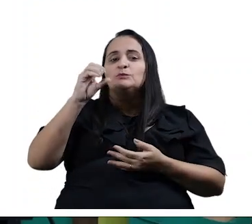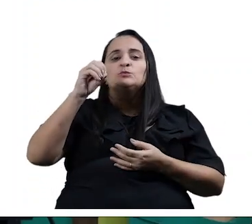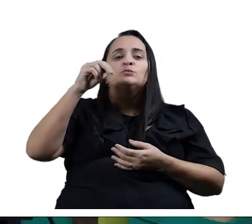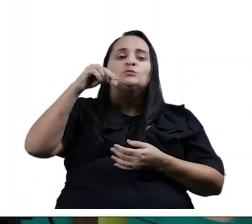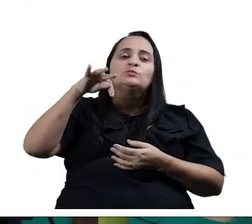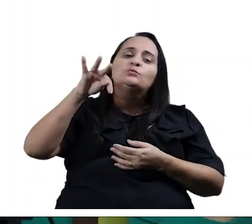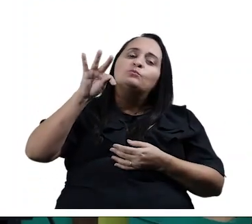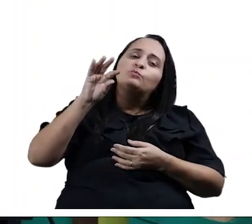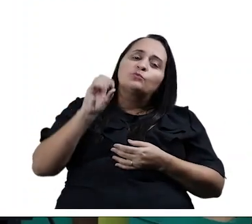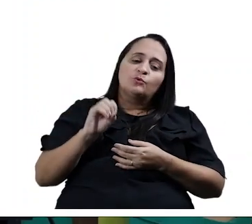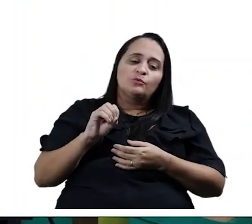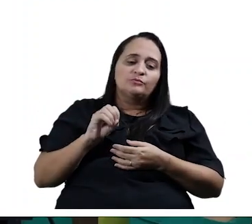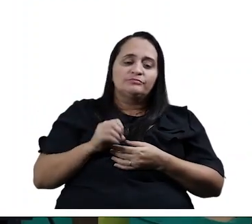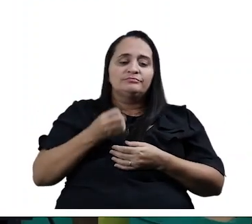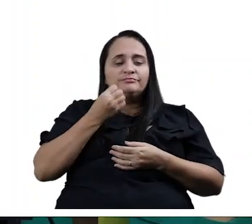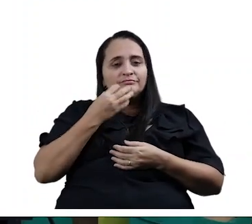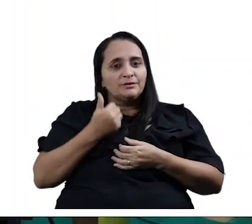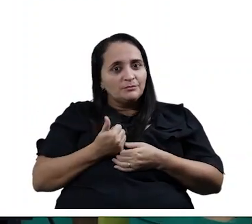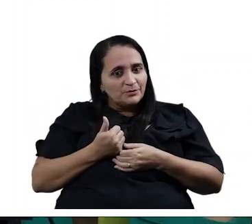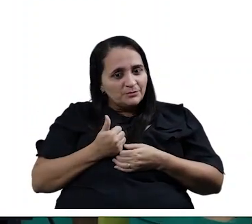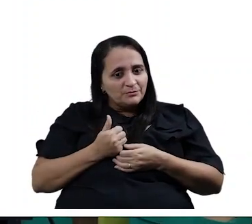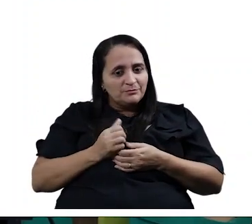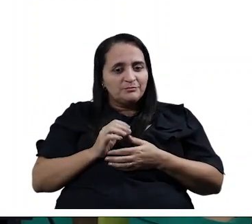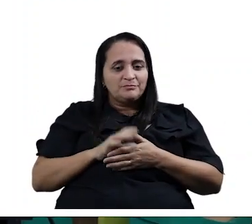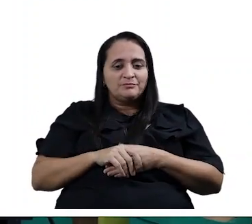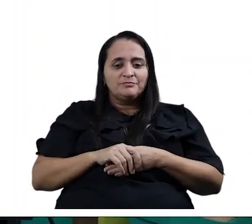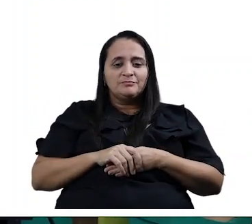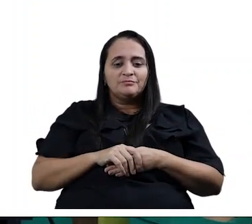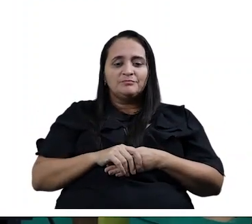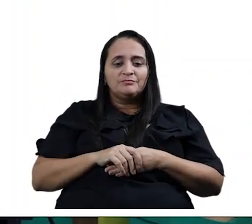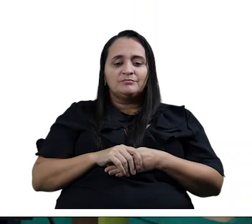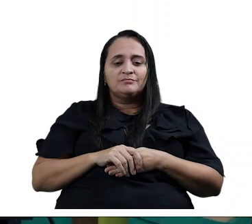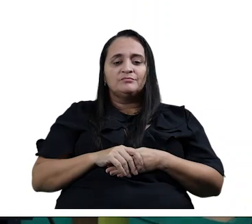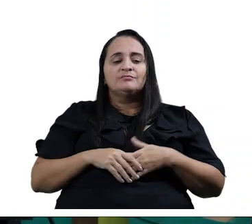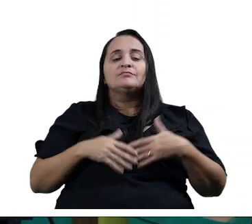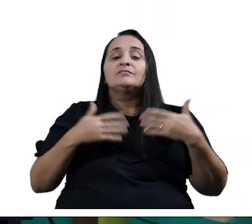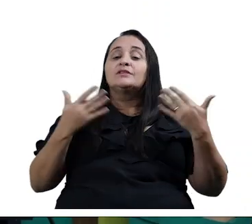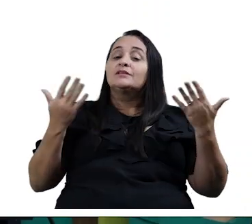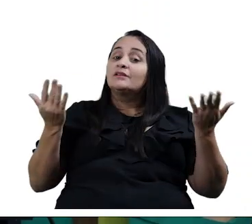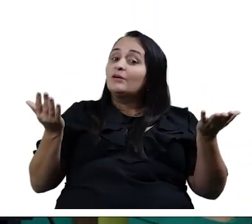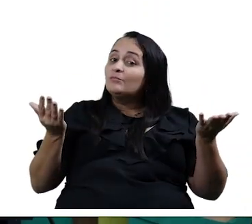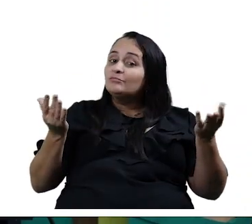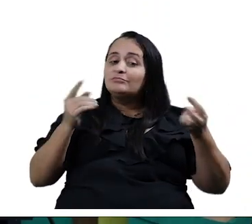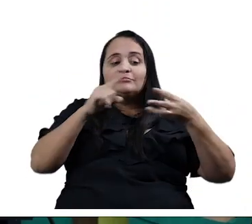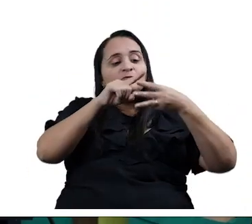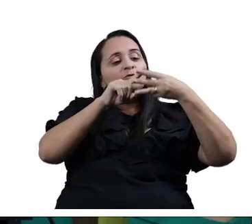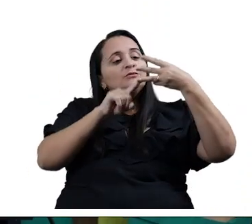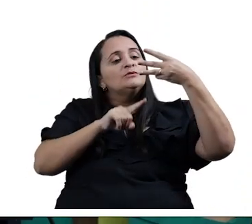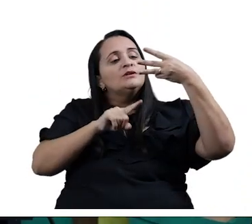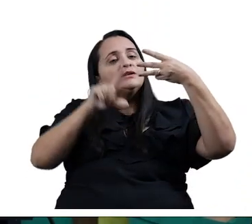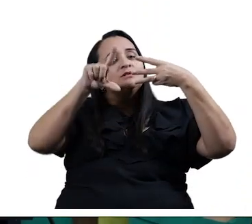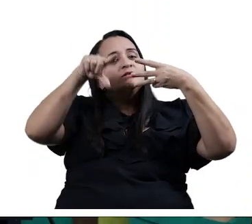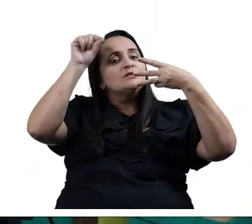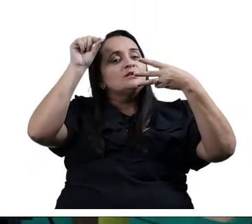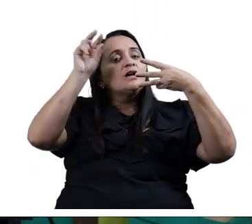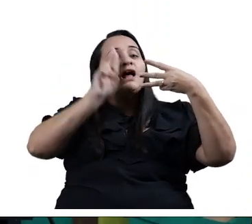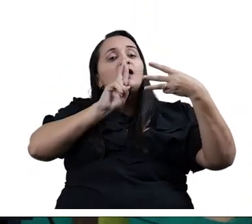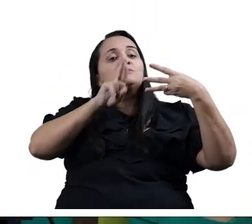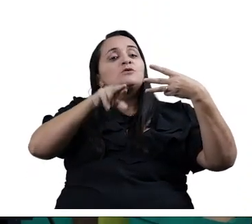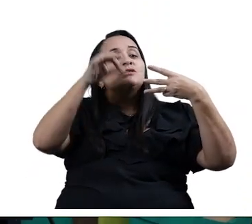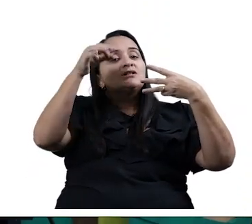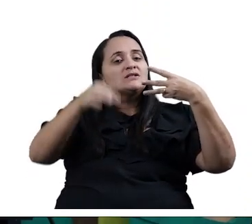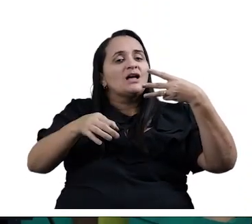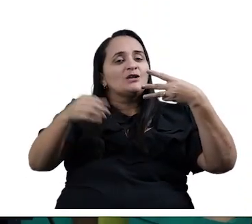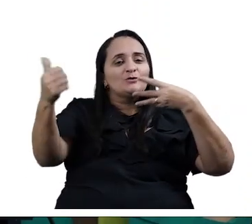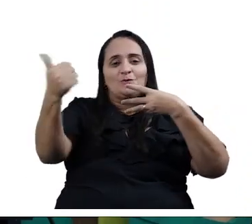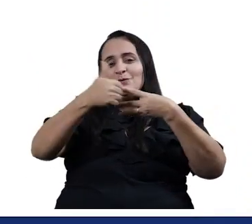texto é um conto, tá bom? Então, observe que dos 3 textos, qual foi a resposta?